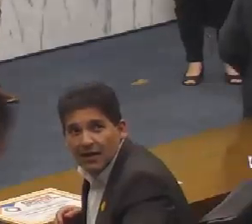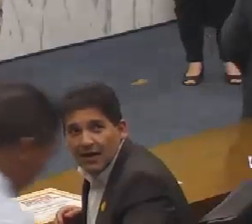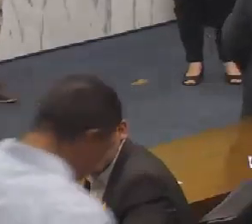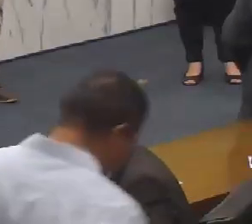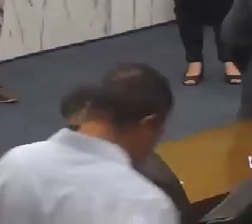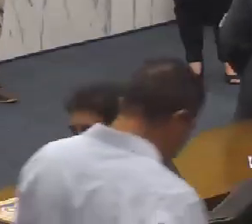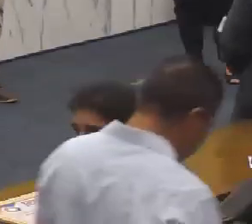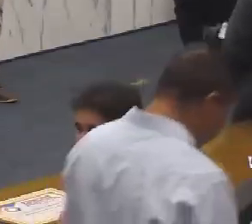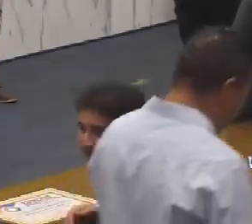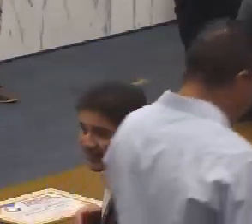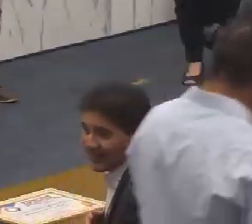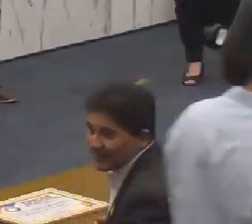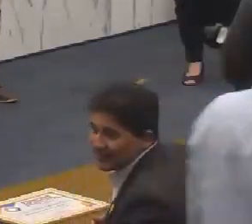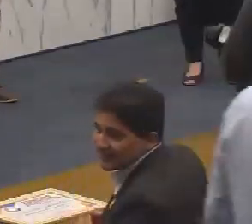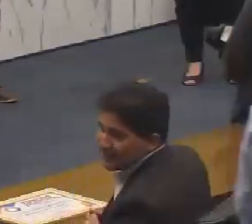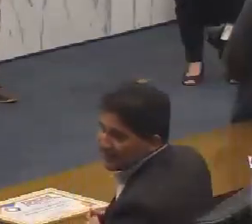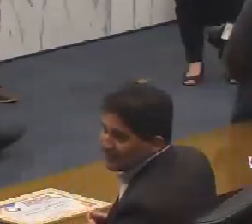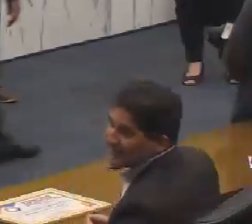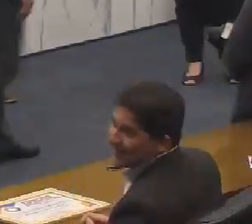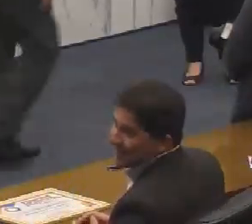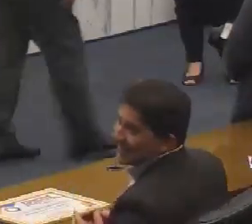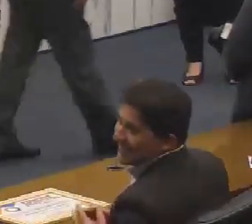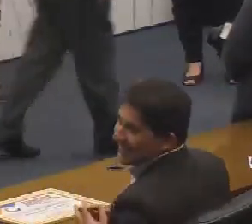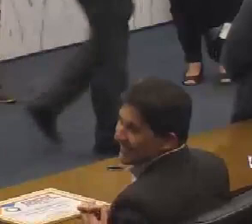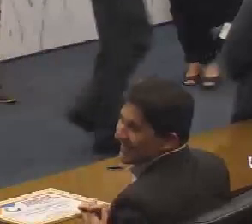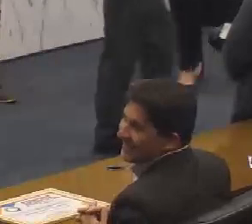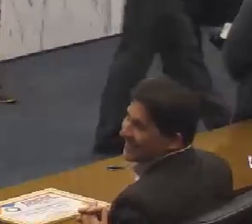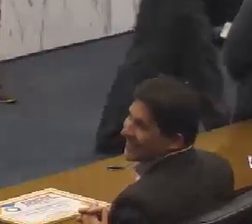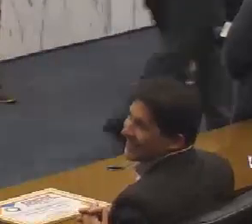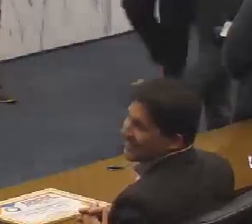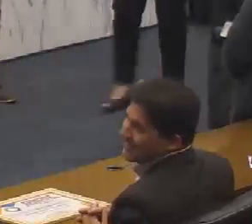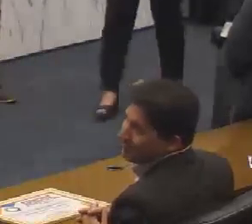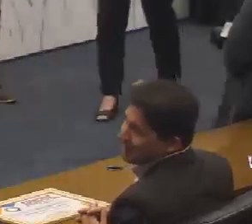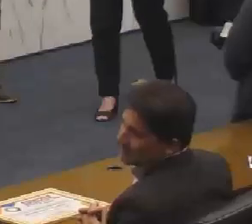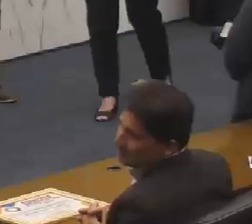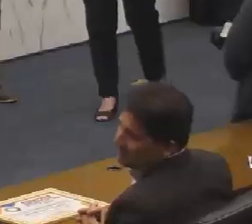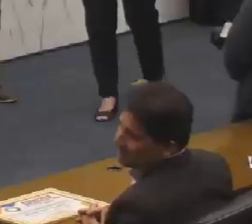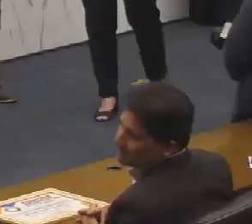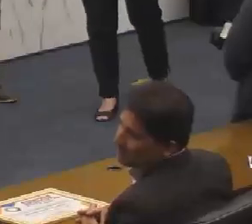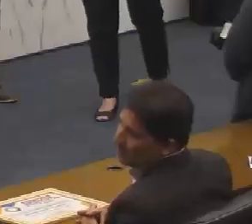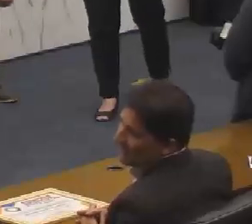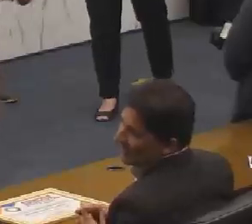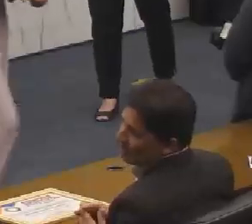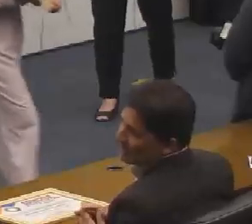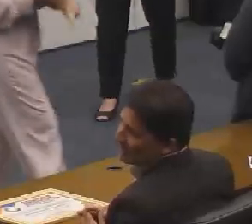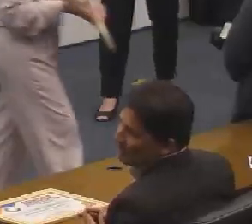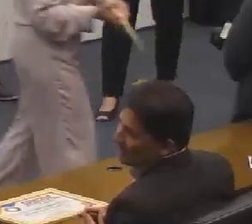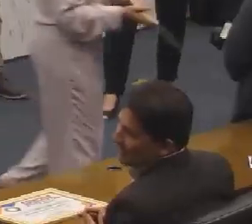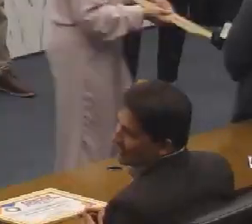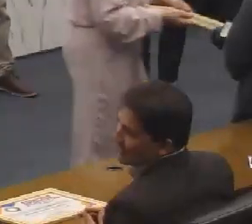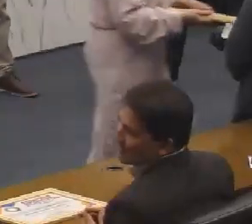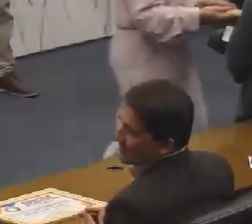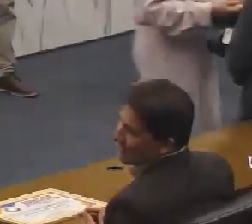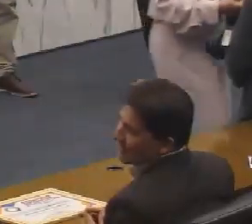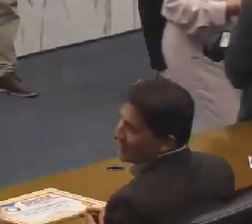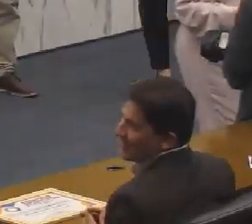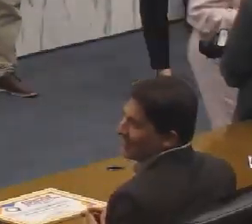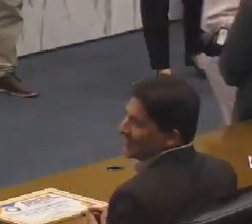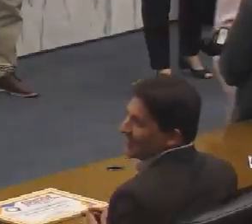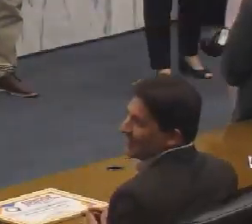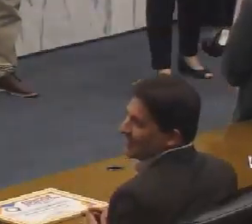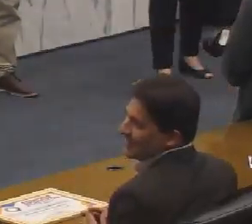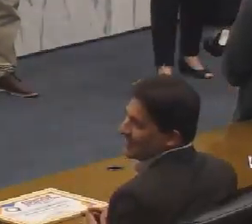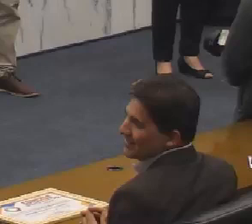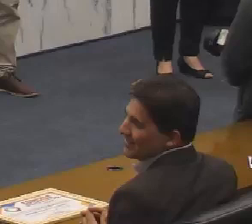se compartilhar. Também não é sobre correr contra o tempo pra ter sempre mais.